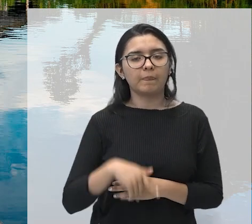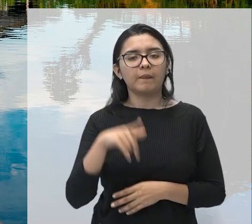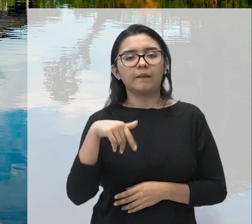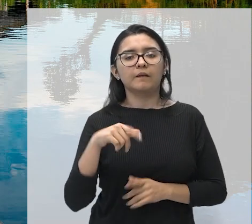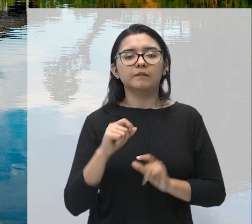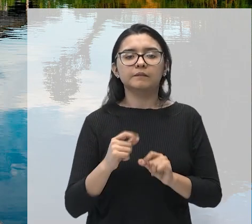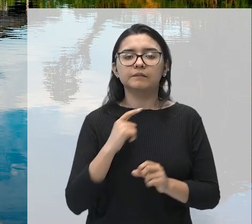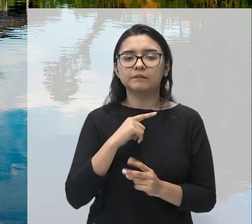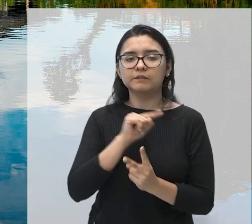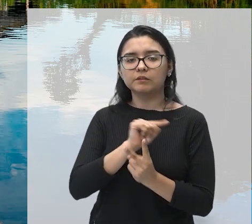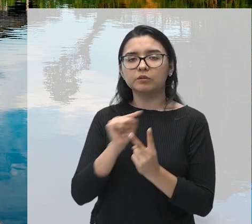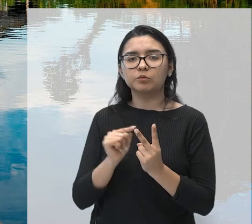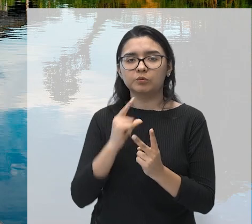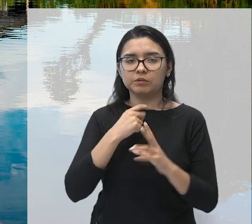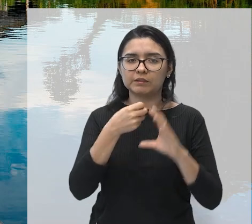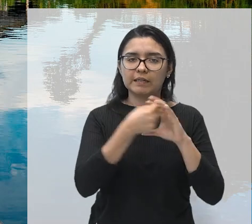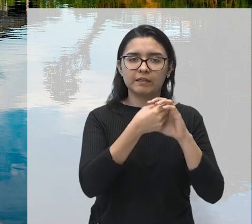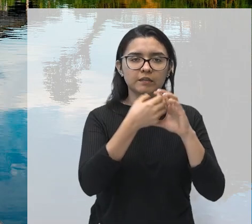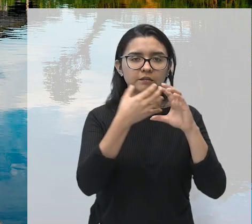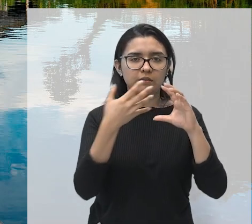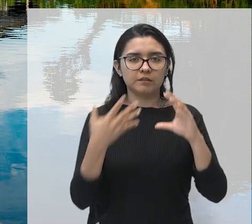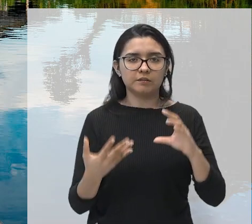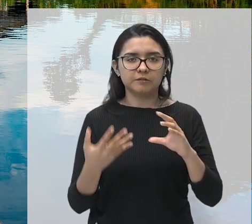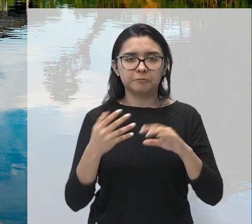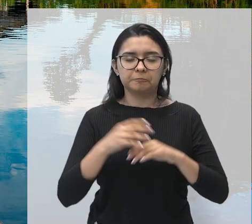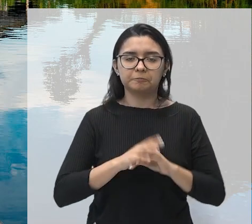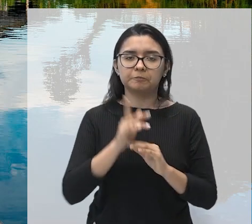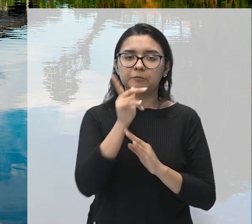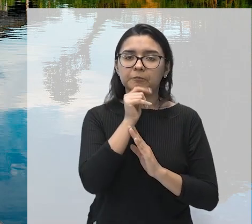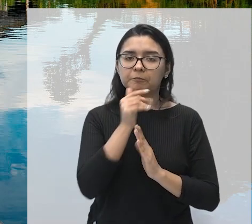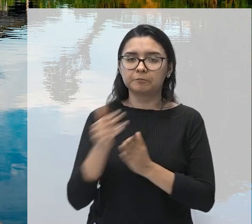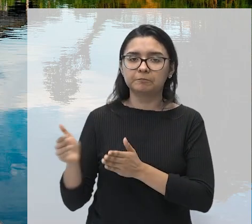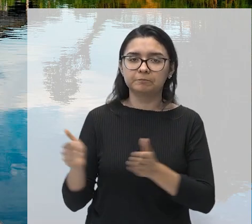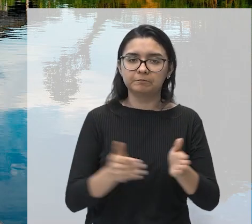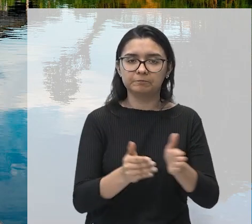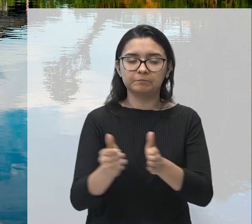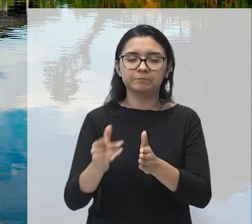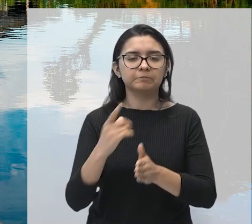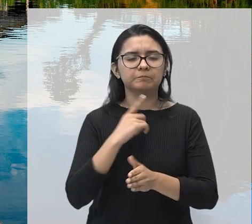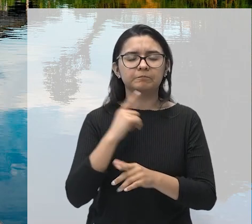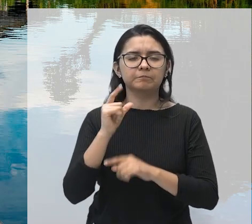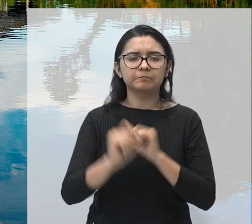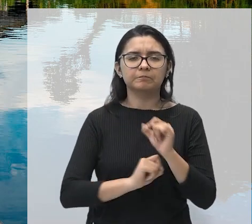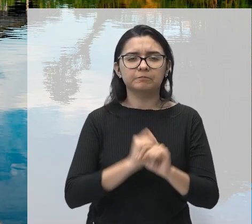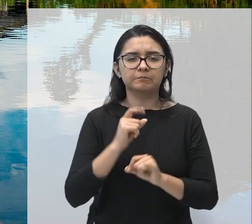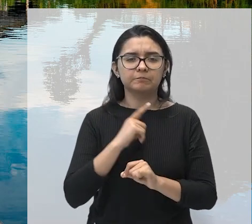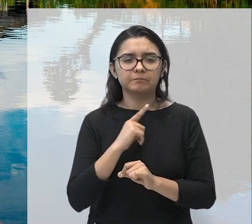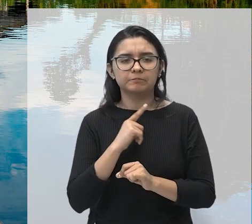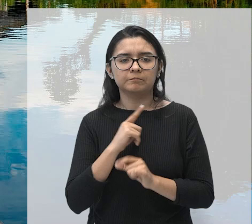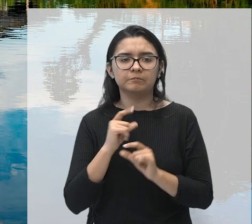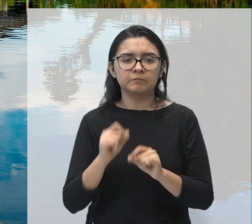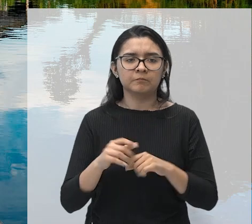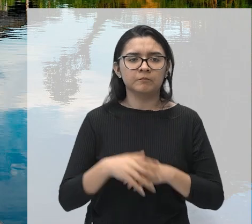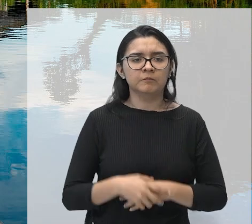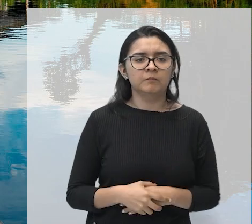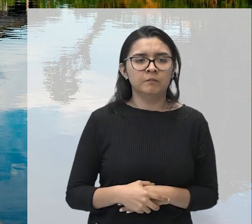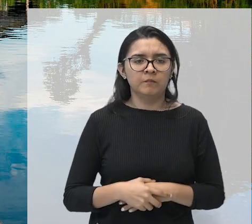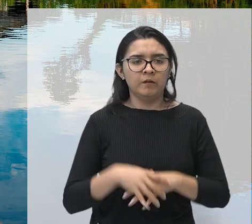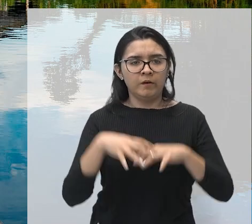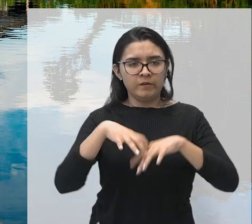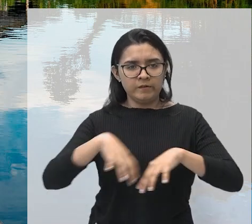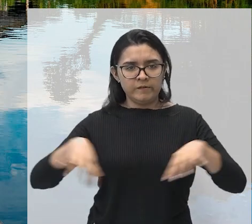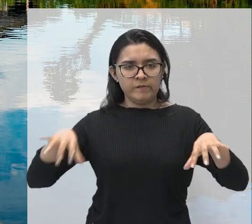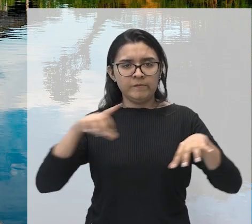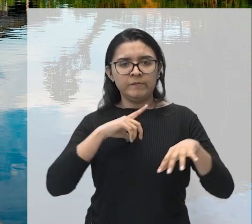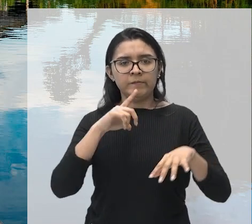ele tem essas duas características. Essa bacia hidrográfica ela é delimitada pelos divisores de água, onde